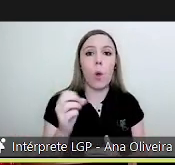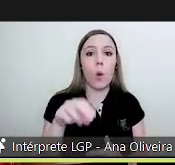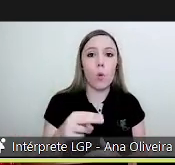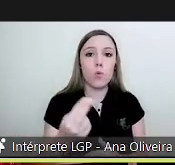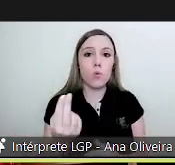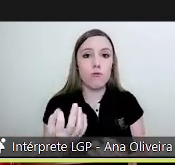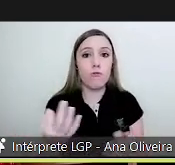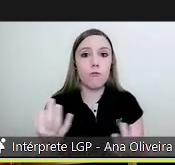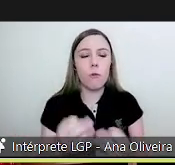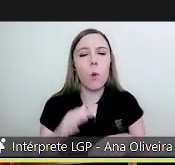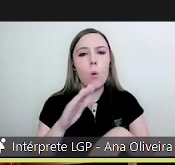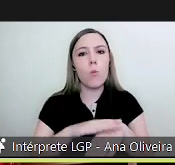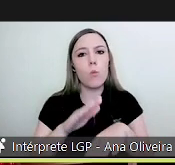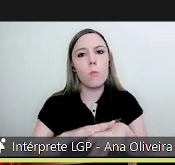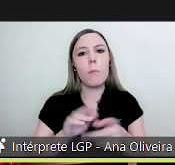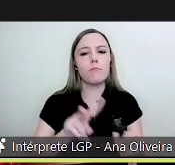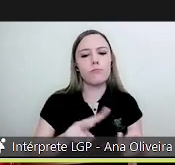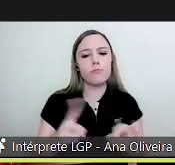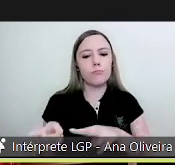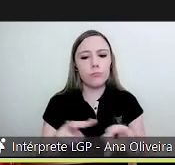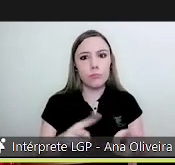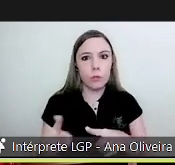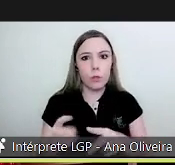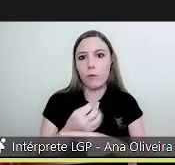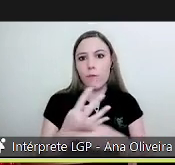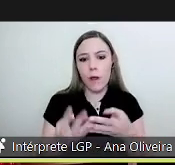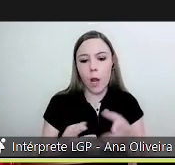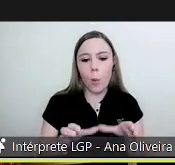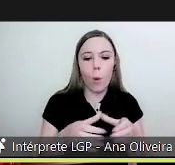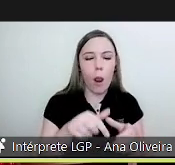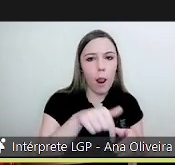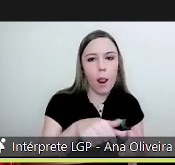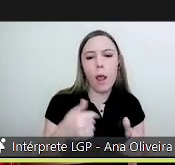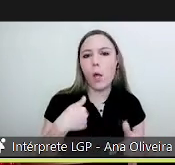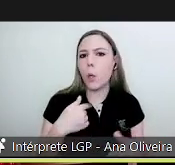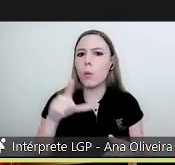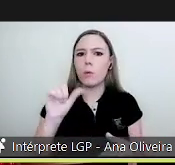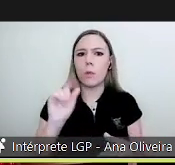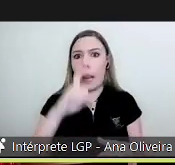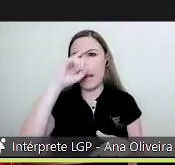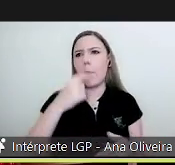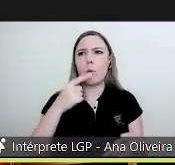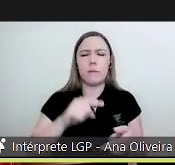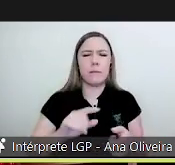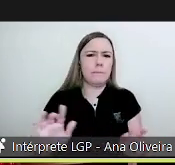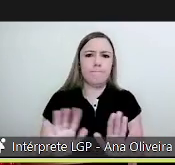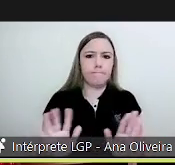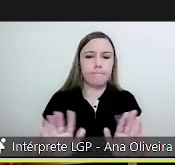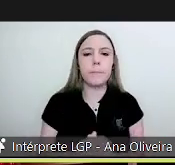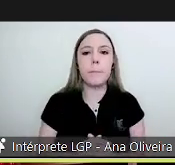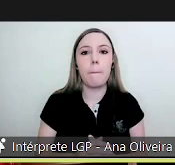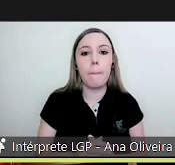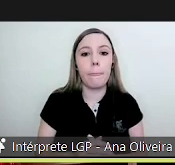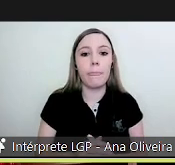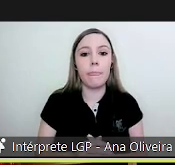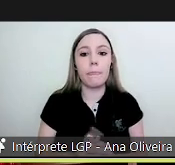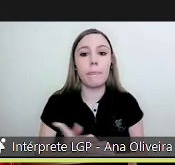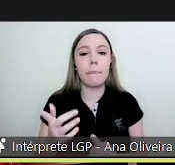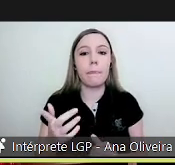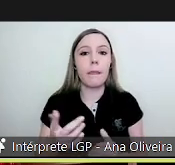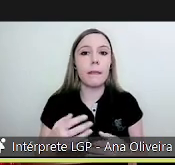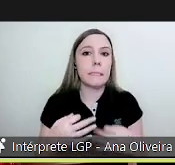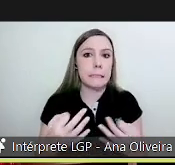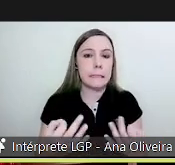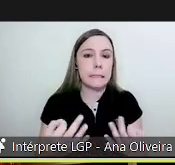sequência de um conjunto de estratégias que eu também não vou aqui voltar a lembrar, sempre tiveram em